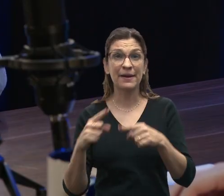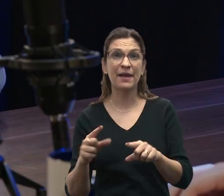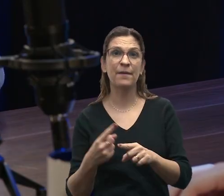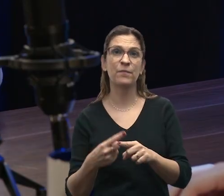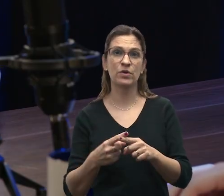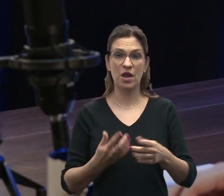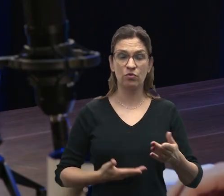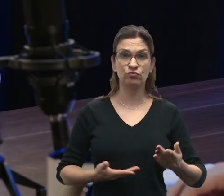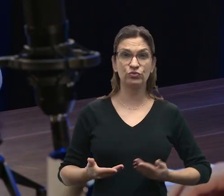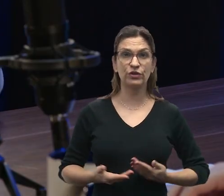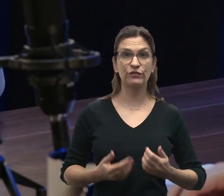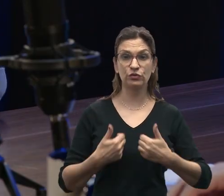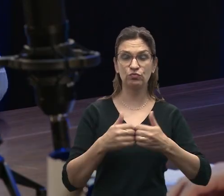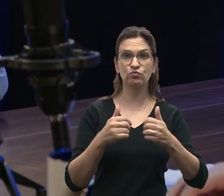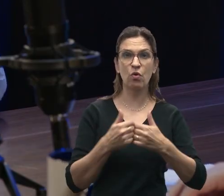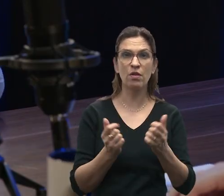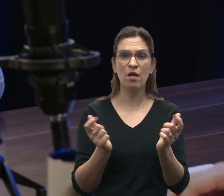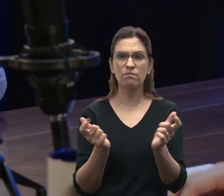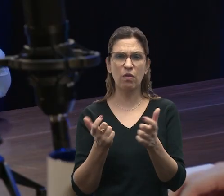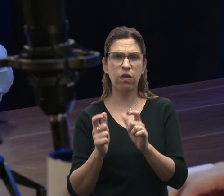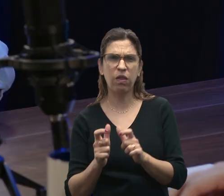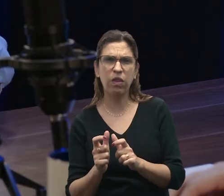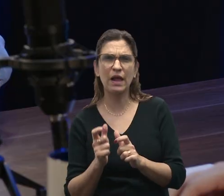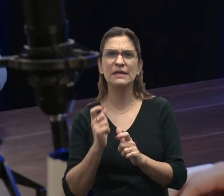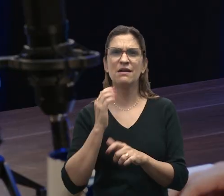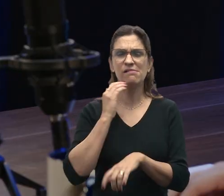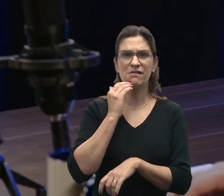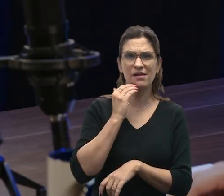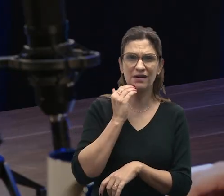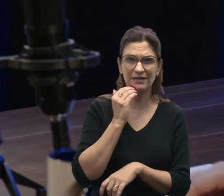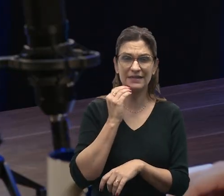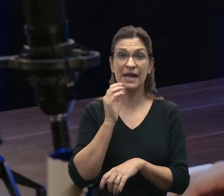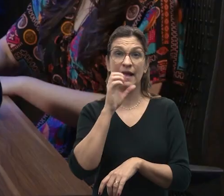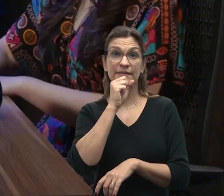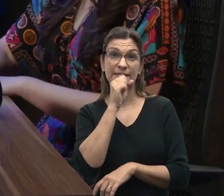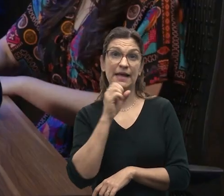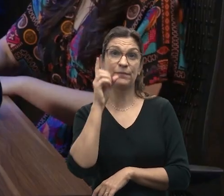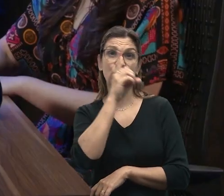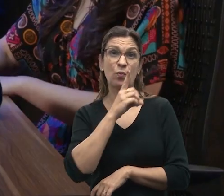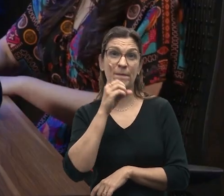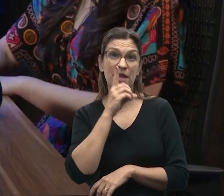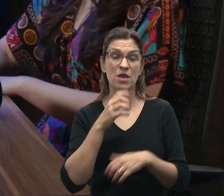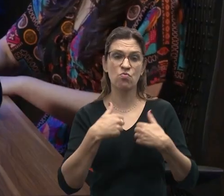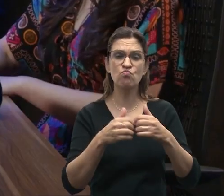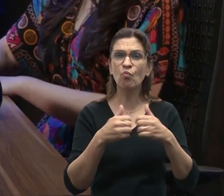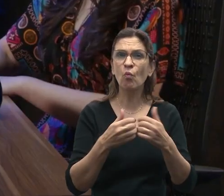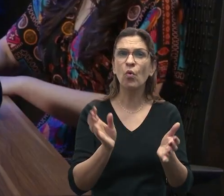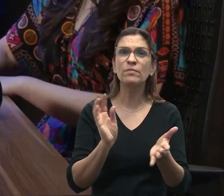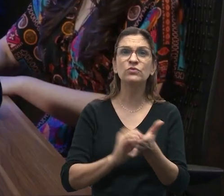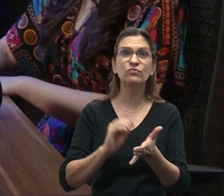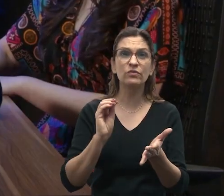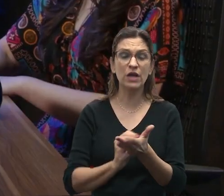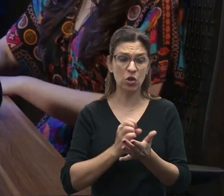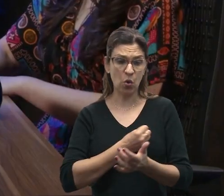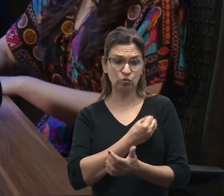de horários, diminuição de oferta nos finais de semana, quase que inexistente o transporte coletivo no final de semana aqui em Campo Grande. E